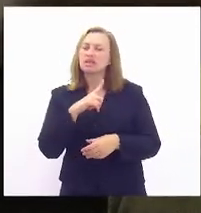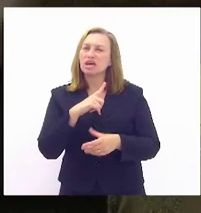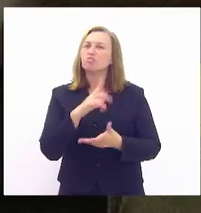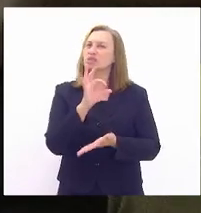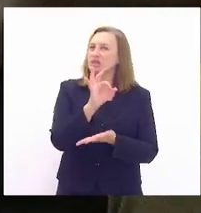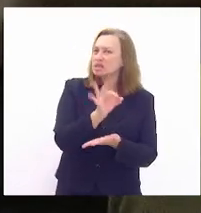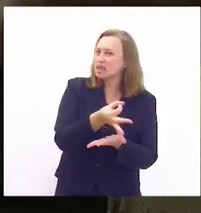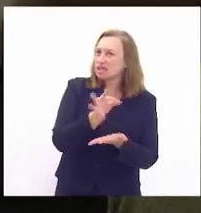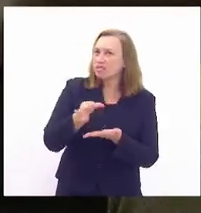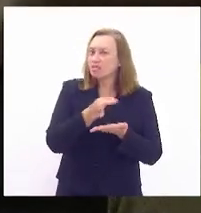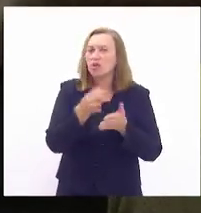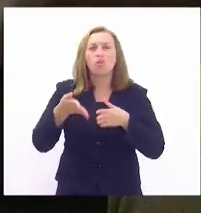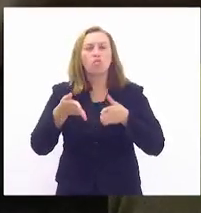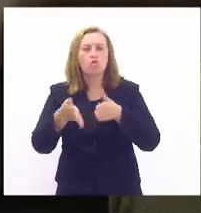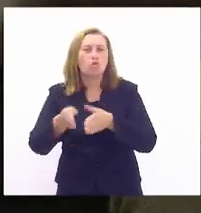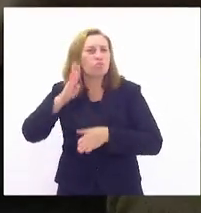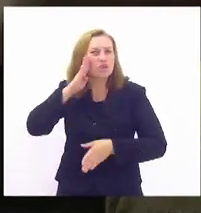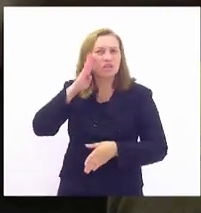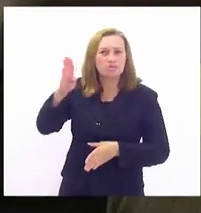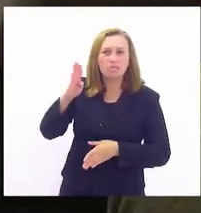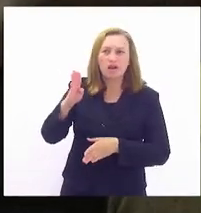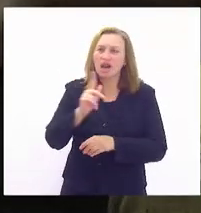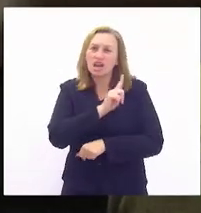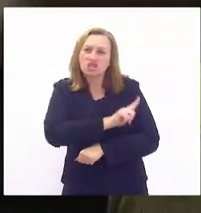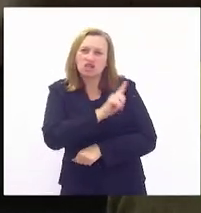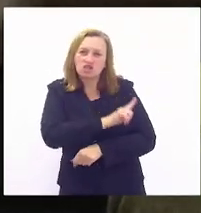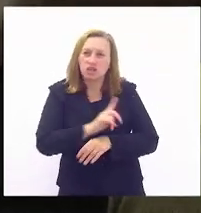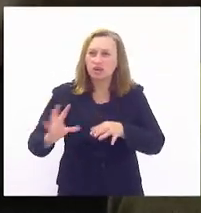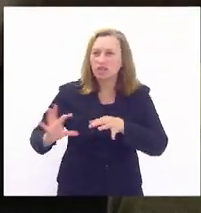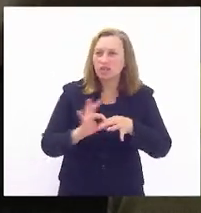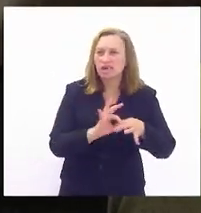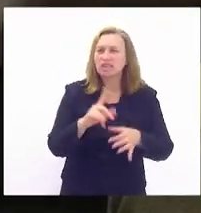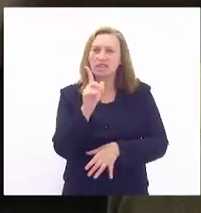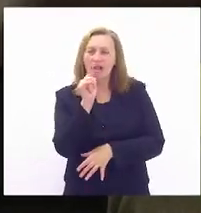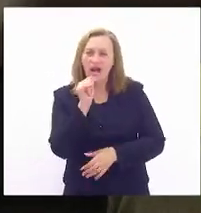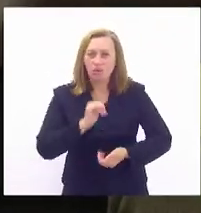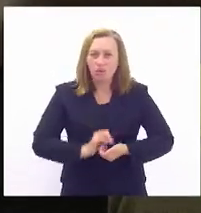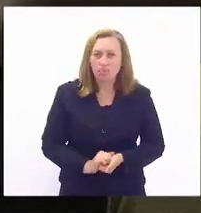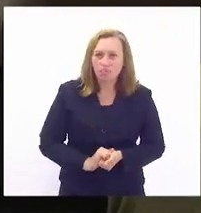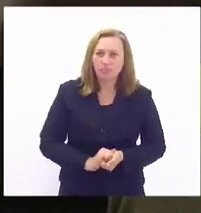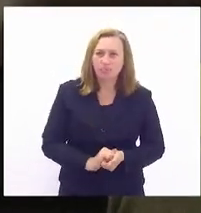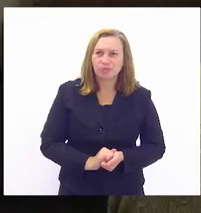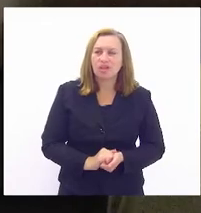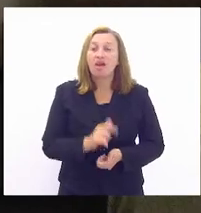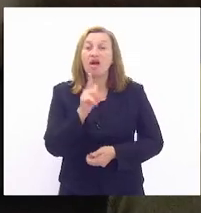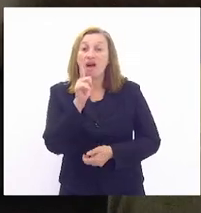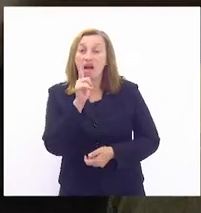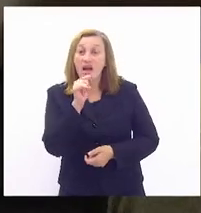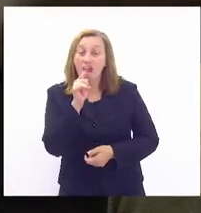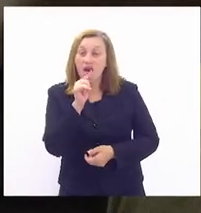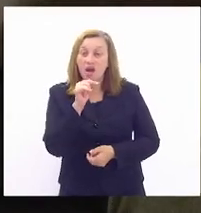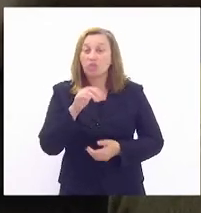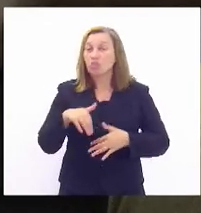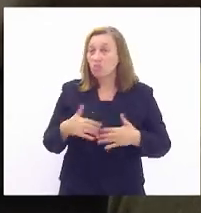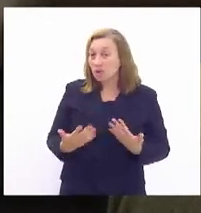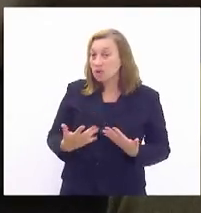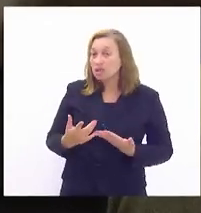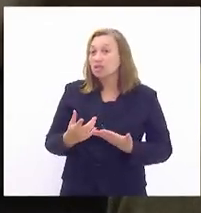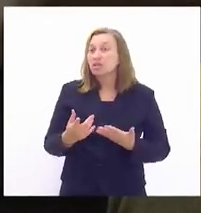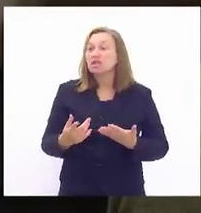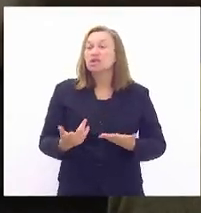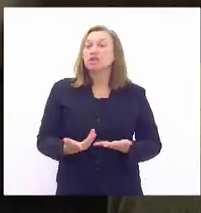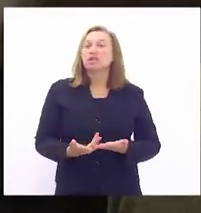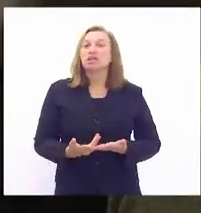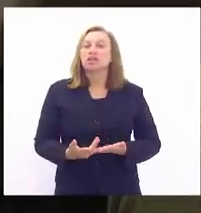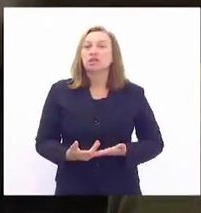evidentemente, como foco principal, a gestão integrada das águas. das águas da qual, das quais a gente depende